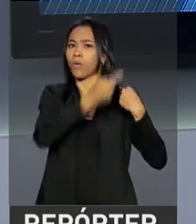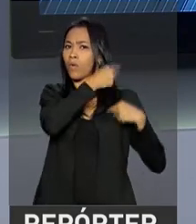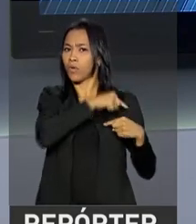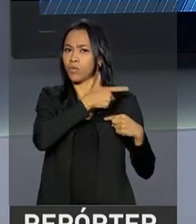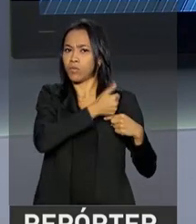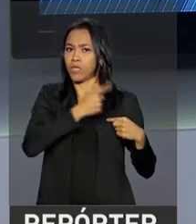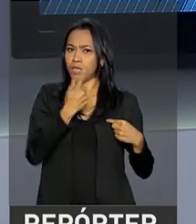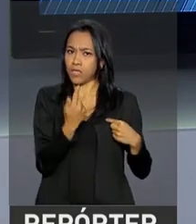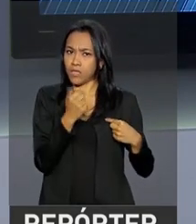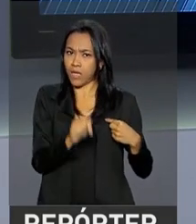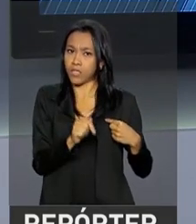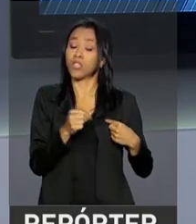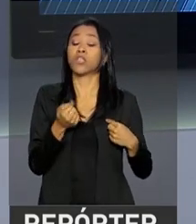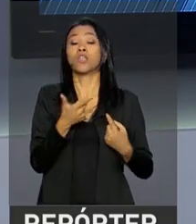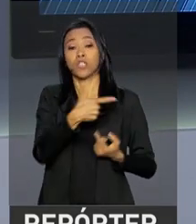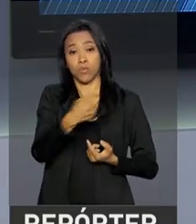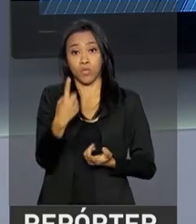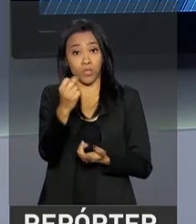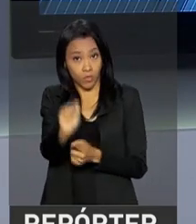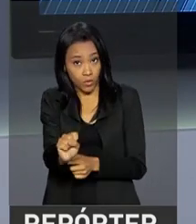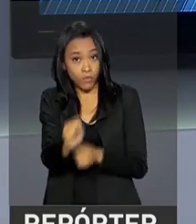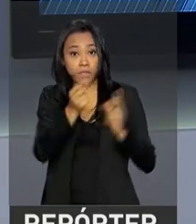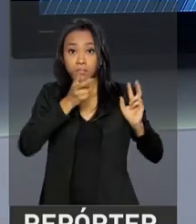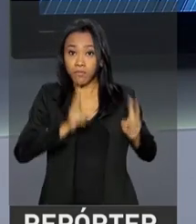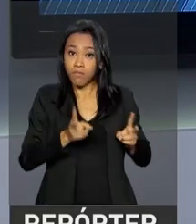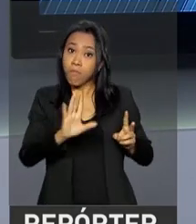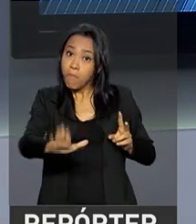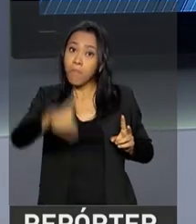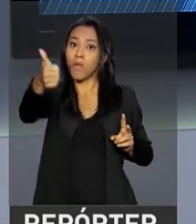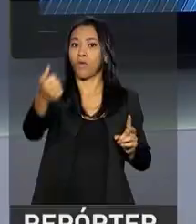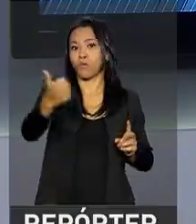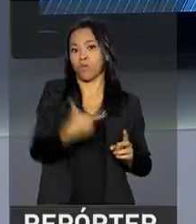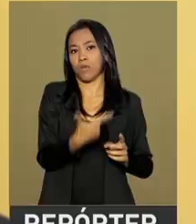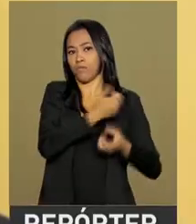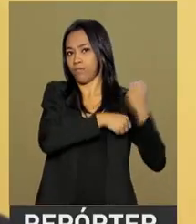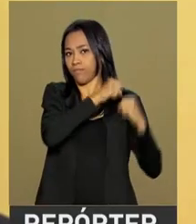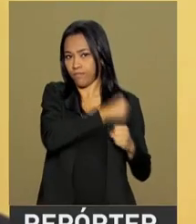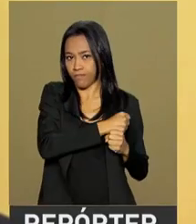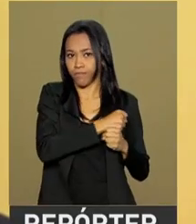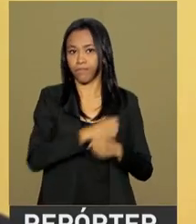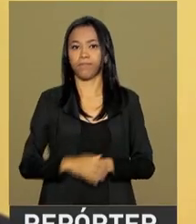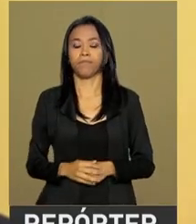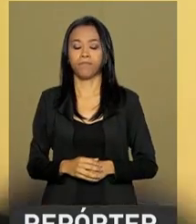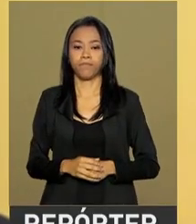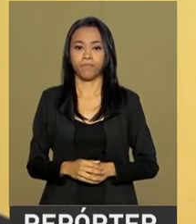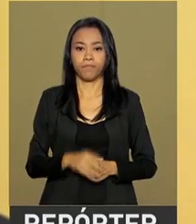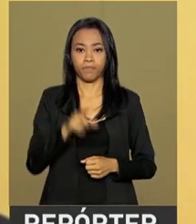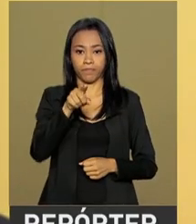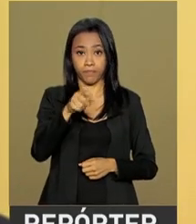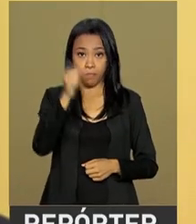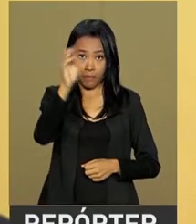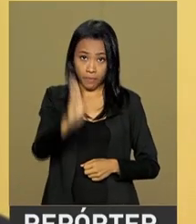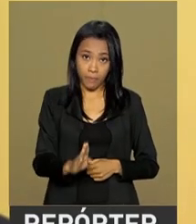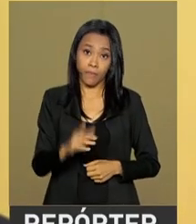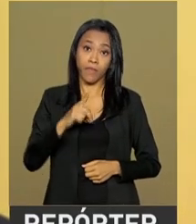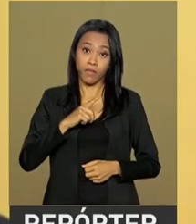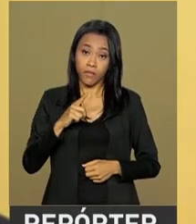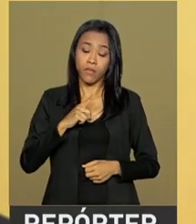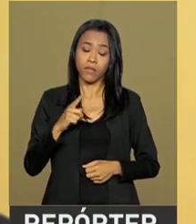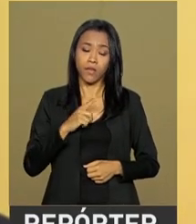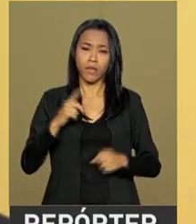disse que em 2018 o setor deve ter um desempenho ainda melhor. O Brasil tem muito a